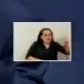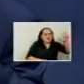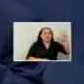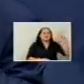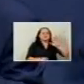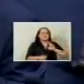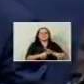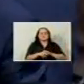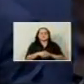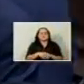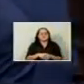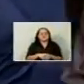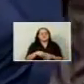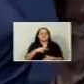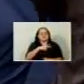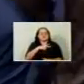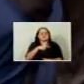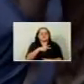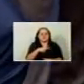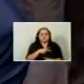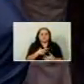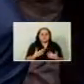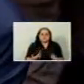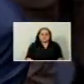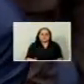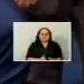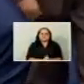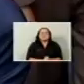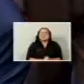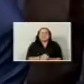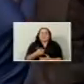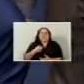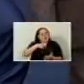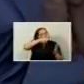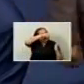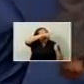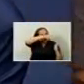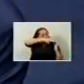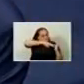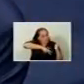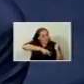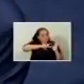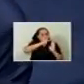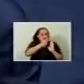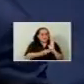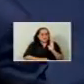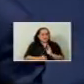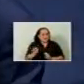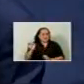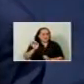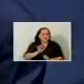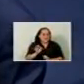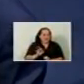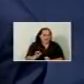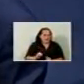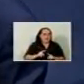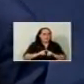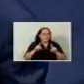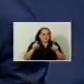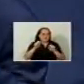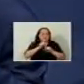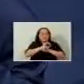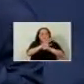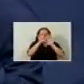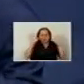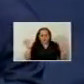patrimônio público ou privado. Eu não vou ler todo o projeto, mas aqui fica claro que uma